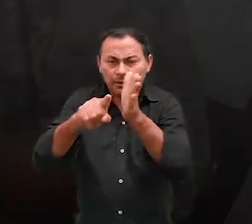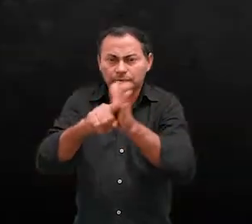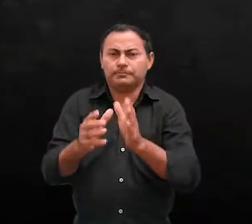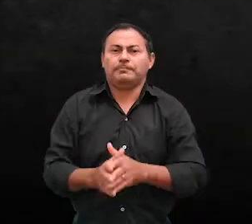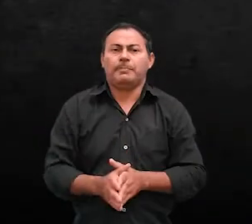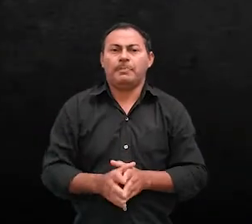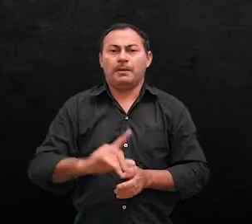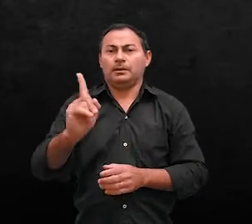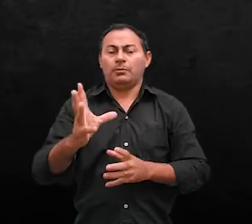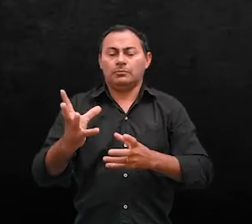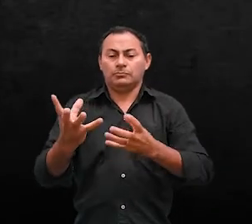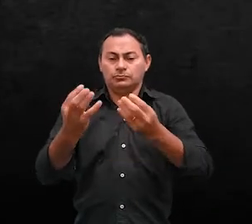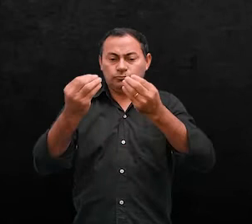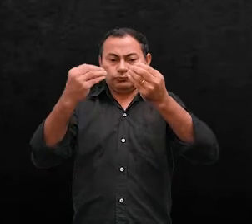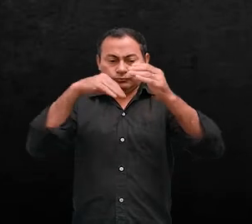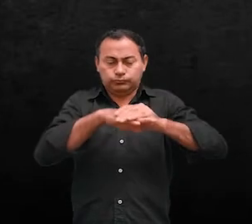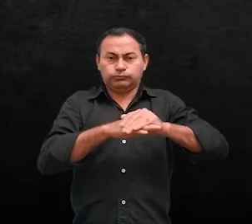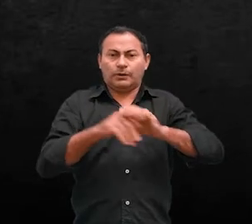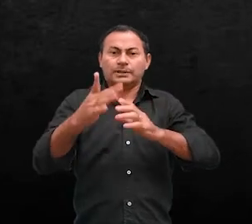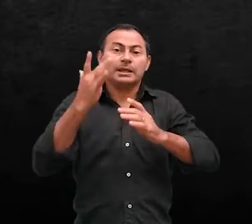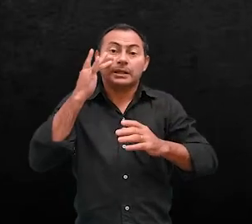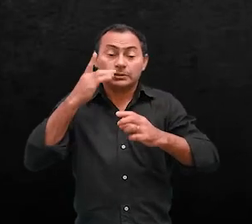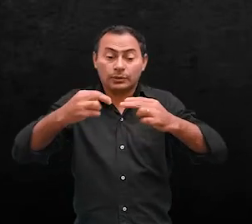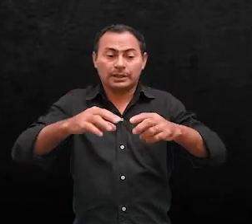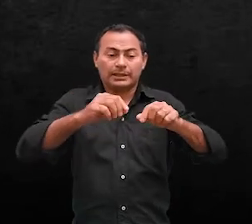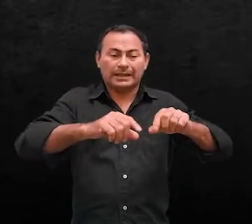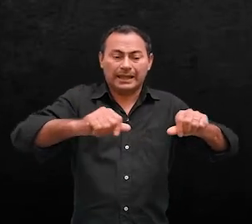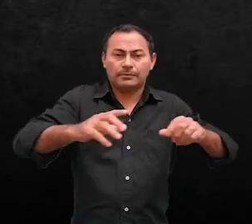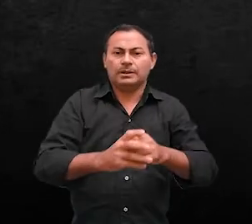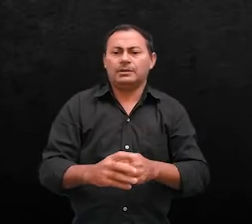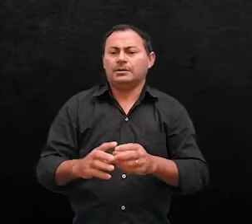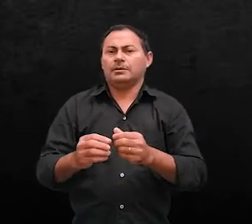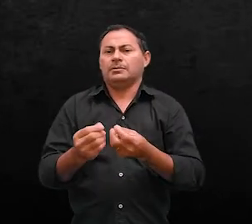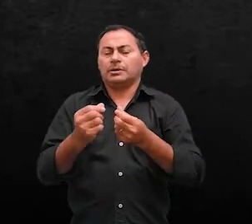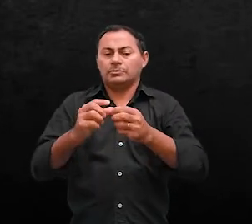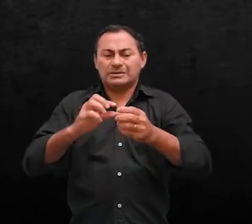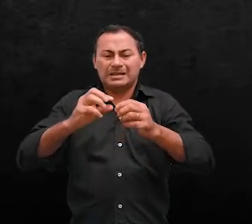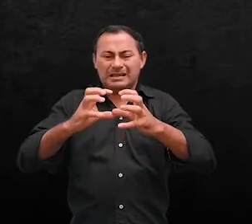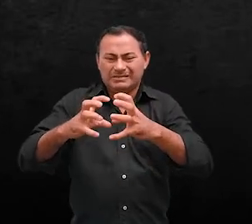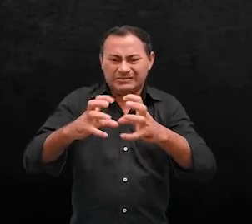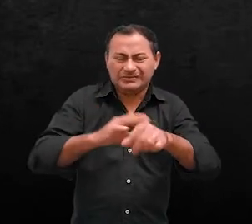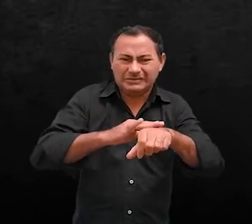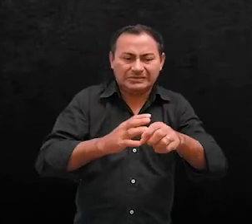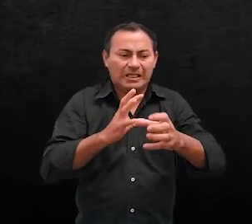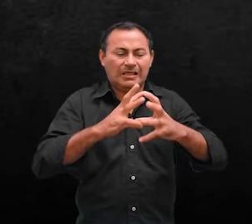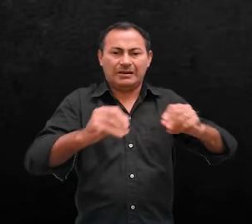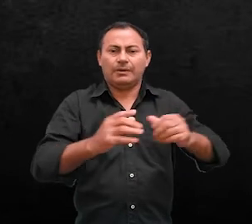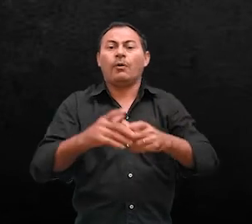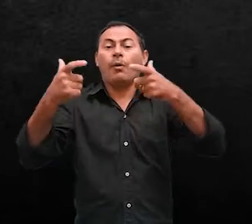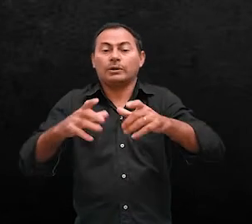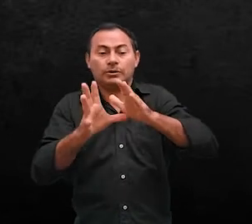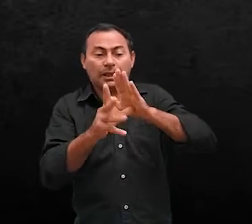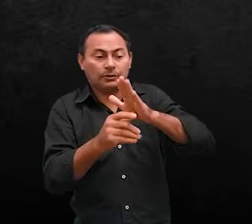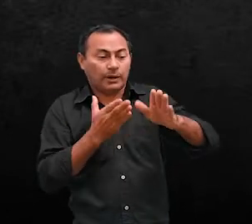perguntas não há como limpar vocês tesouros na terra onde a traça EA ferrugem destroem e onde os ladrões